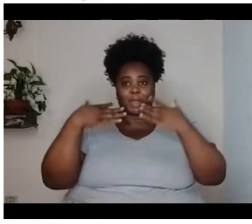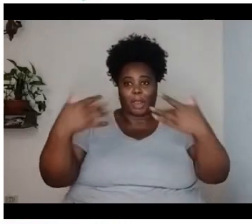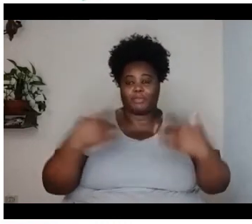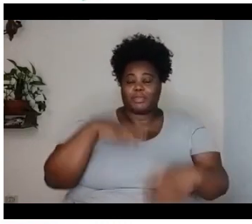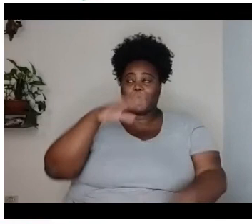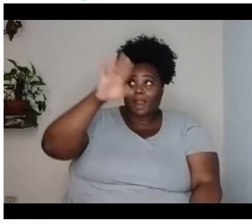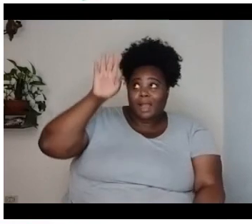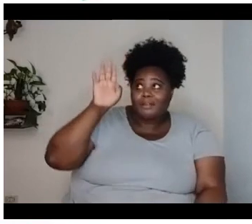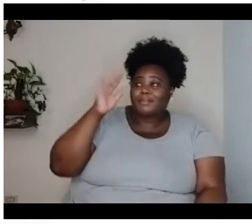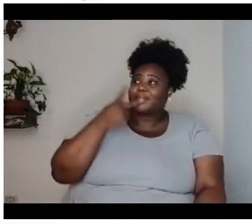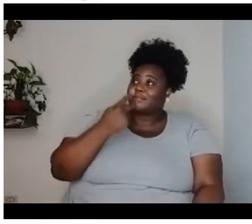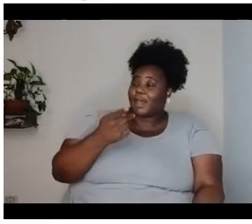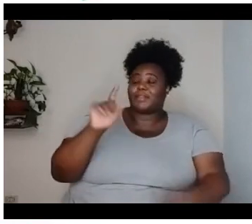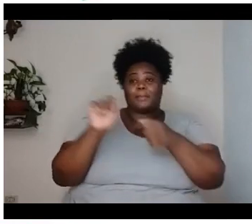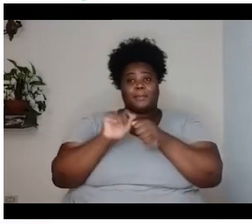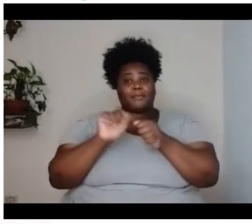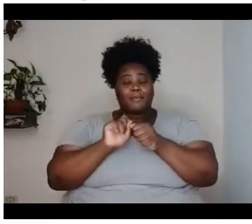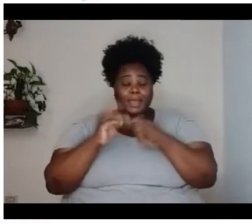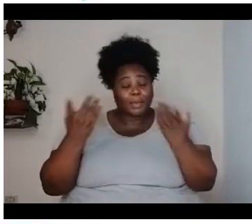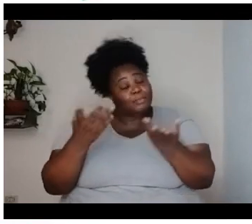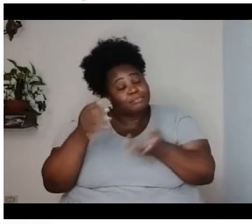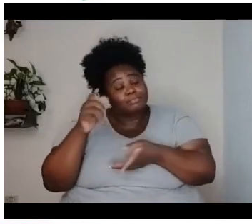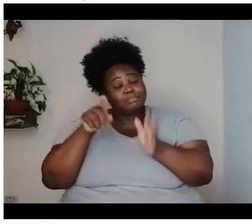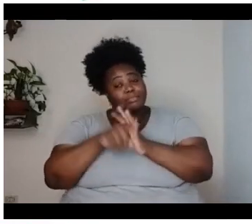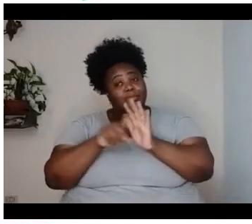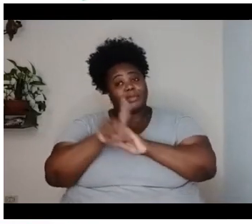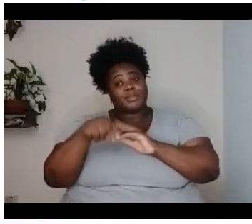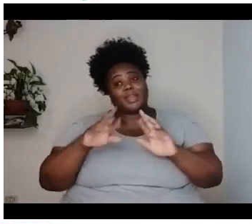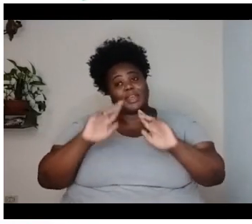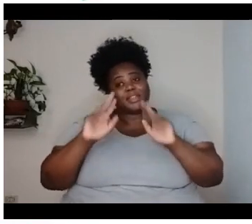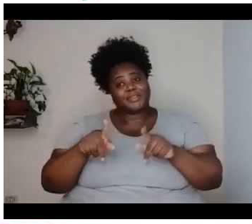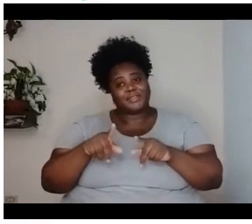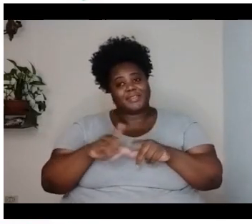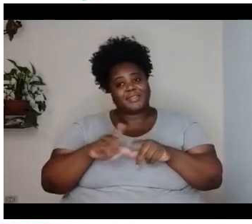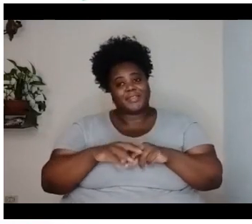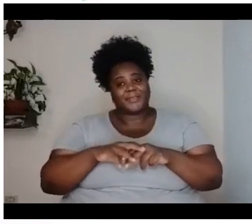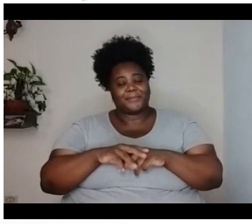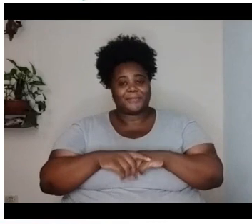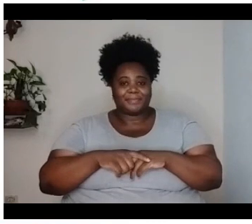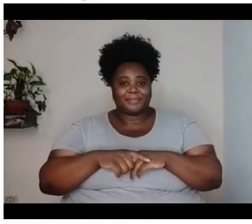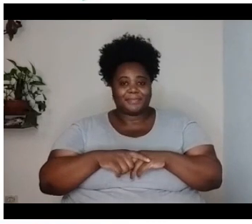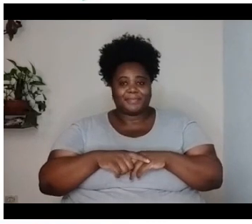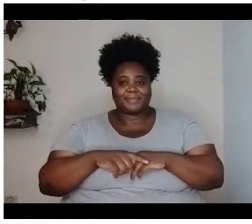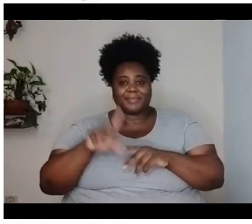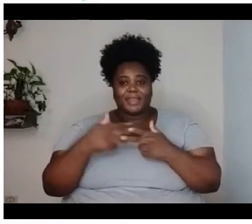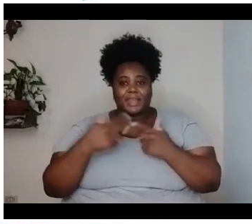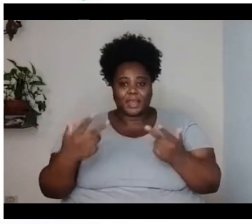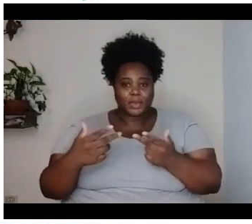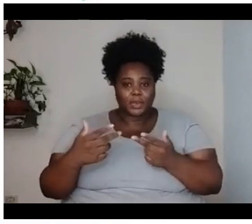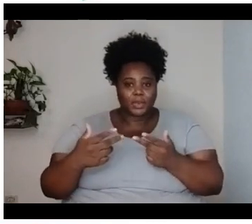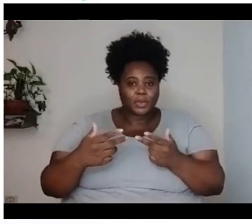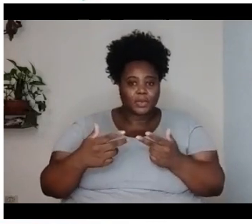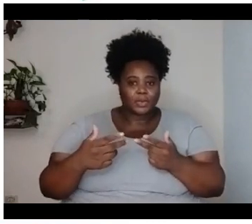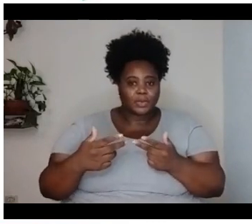mão, já pergunta, né? É bem diferente mesmo. Isso é é a coisa que não é muito legal no